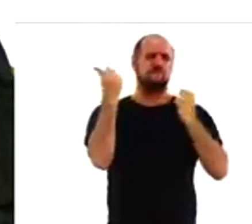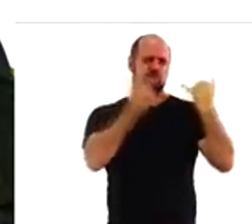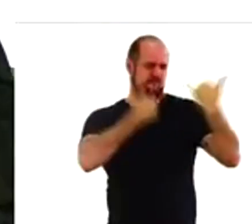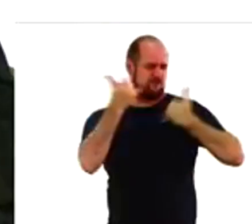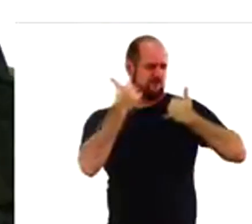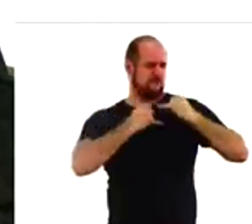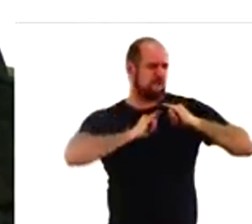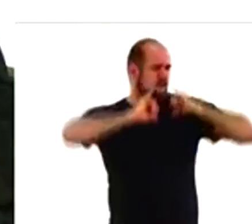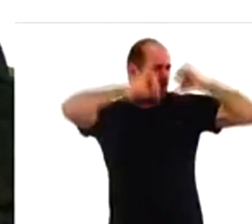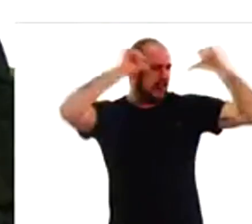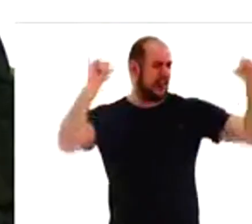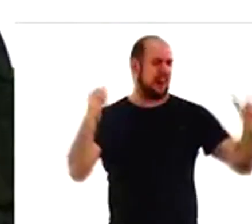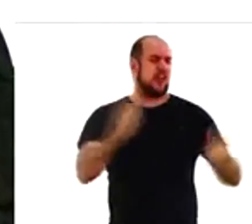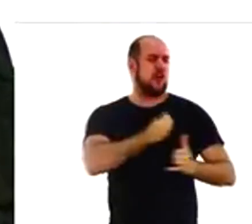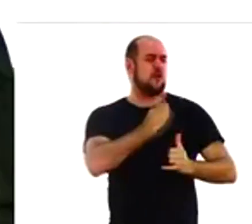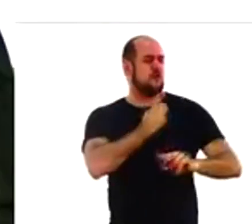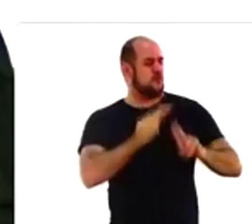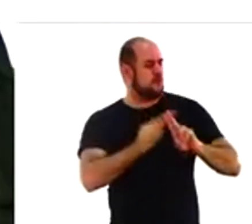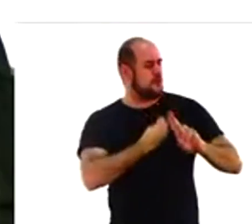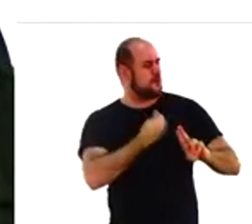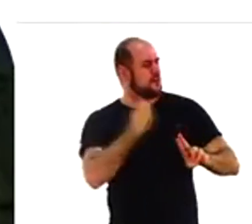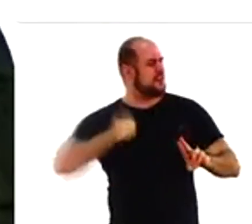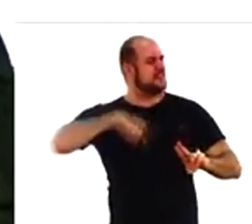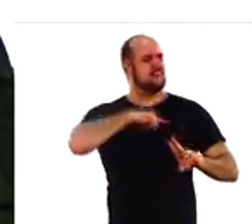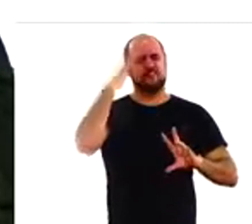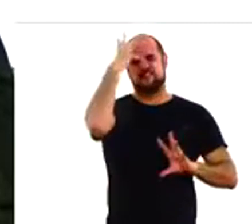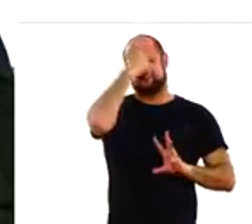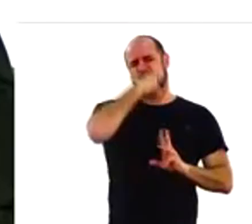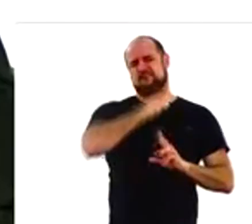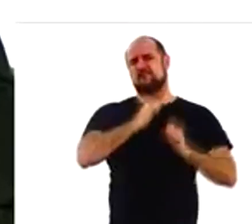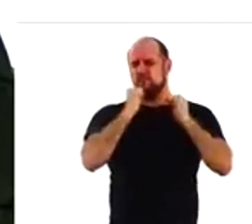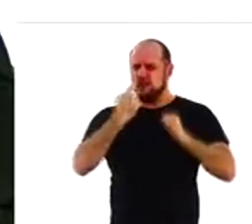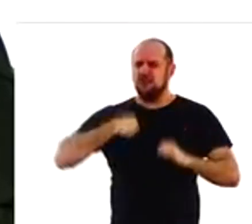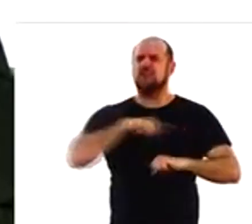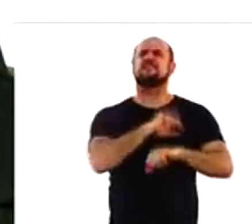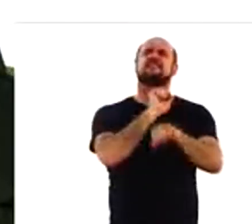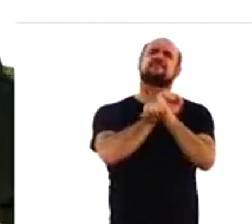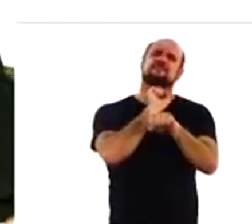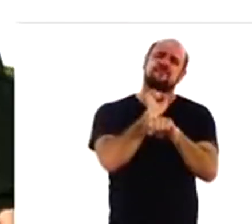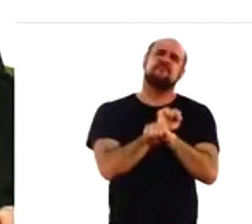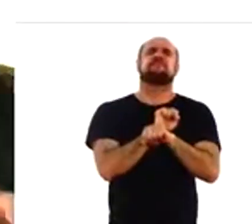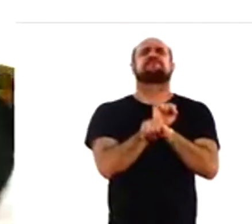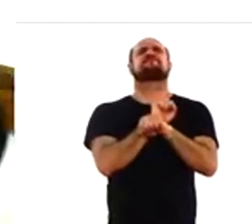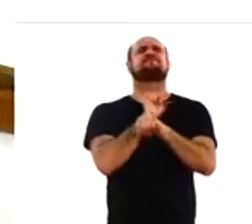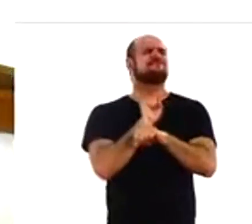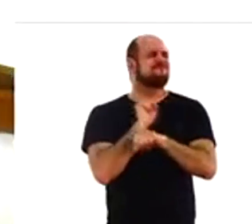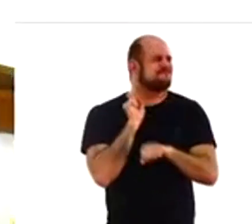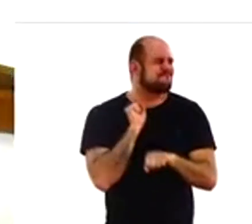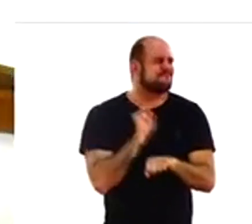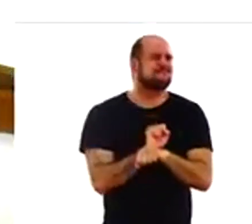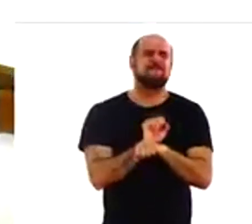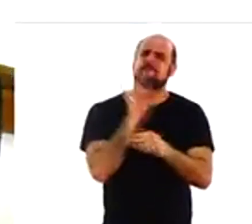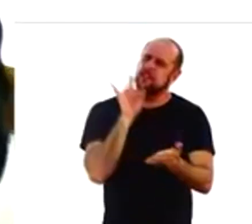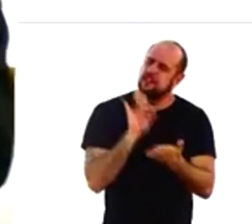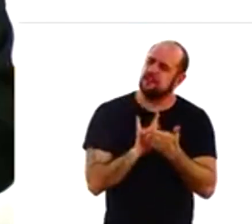nossa vida, Senhor. Faz-nos esperar, Senhor, com o motivo certo. Dá-nos esperança, Senhor, para que possamos viver